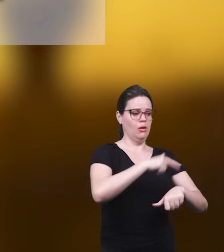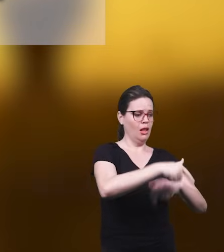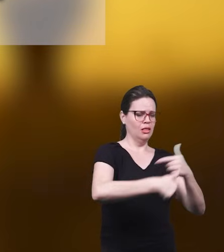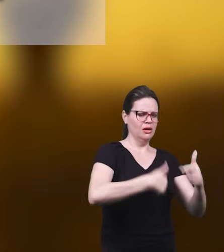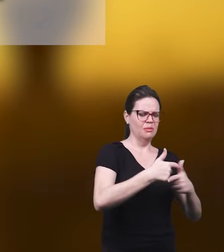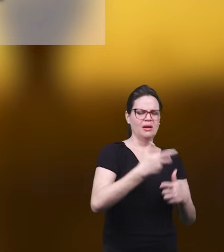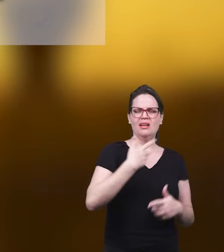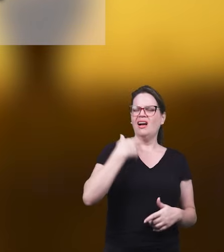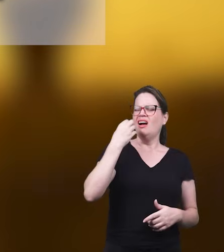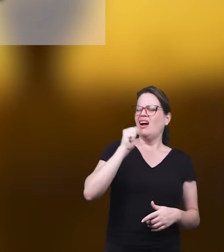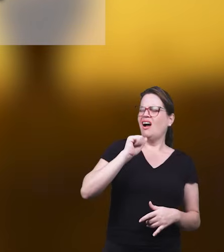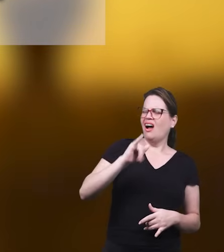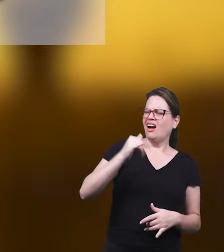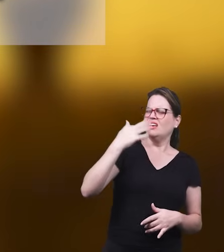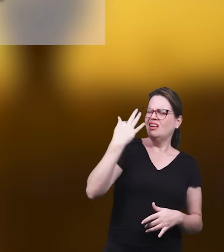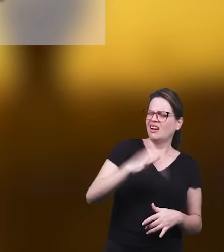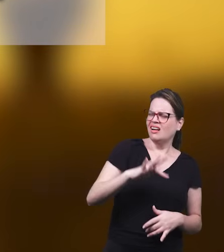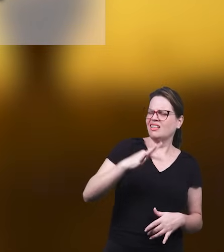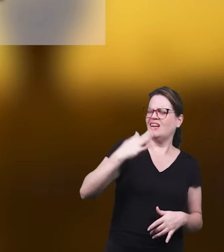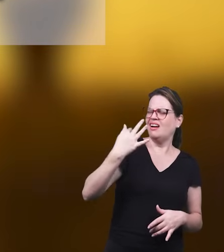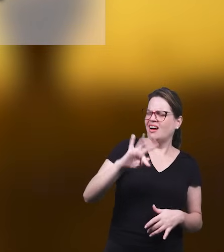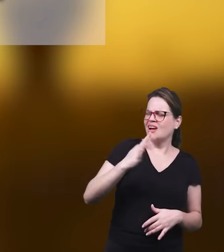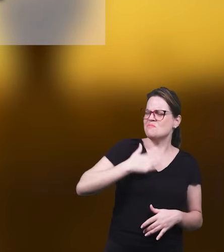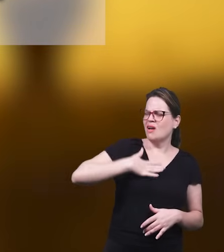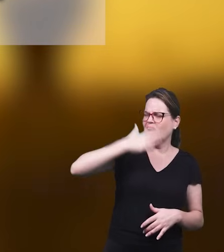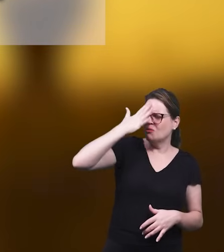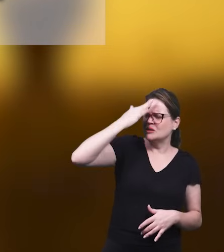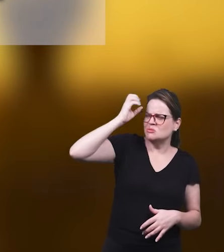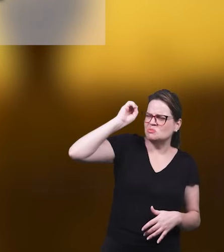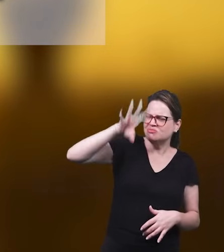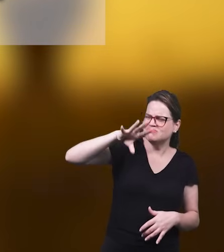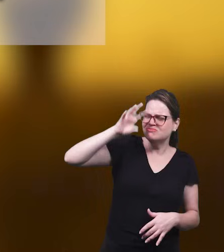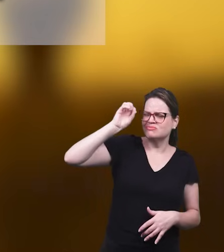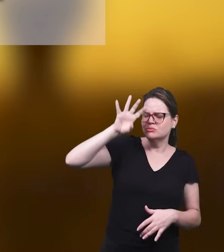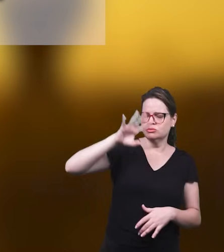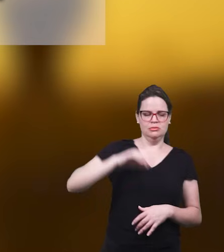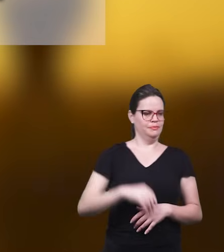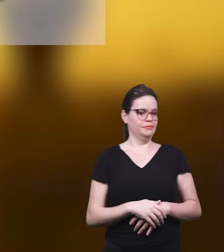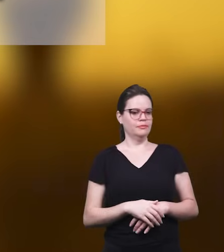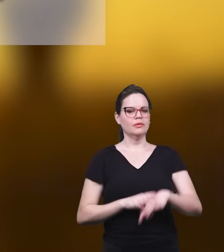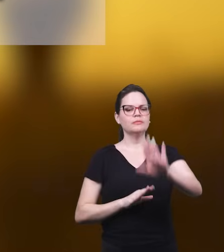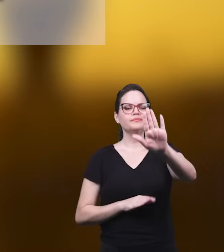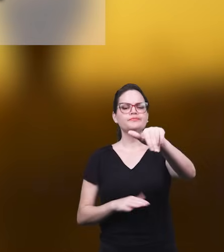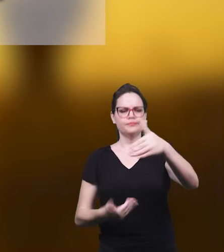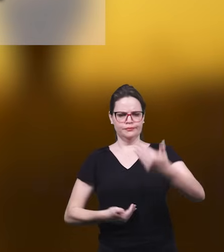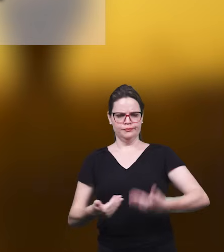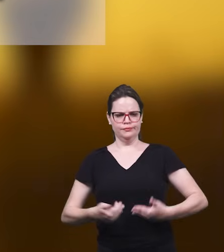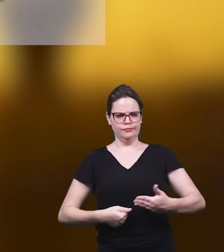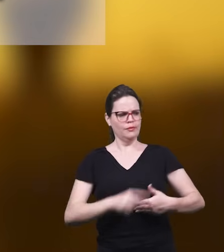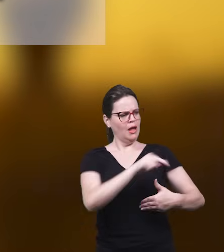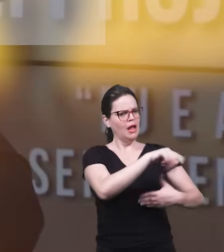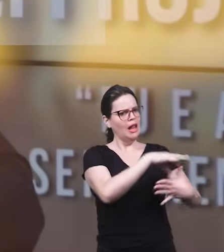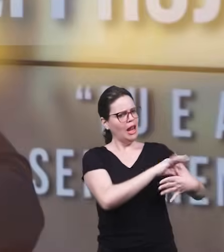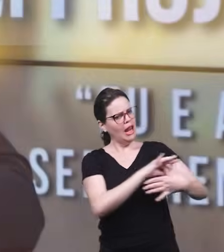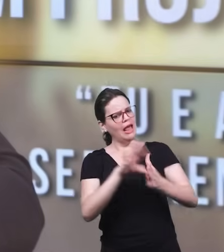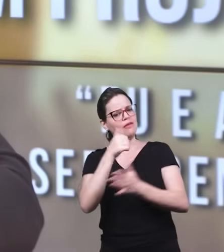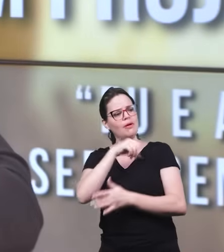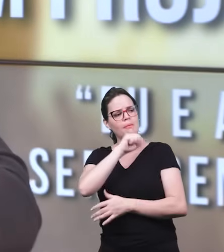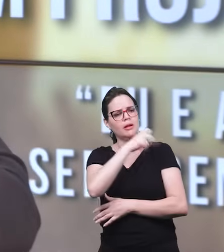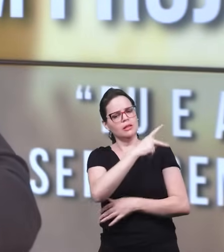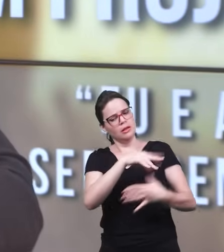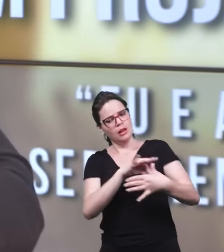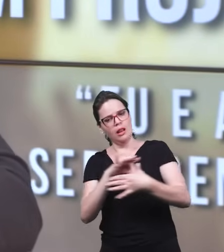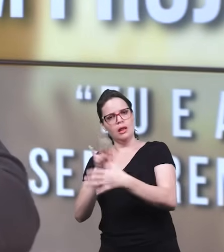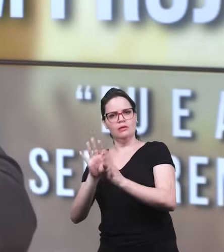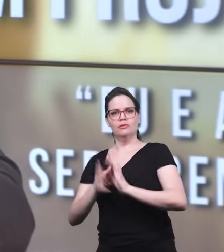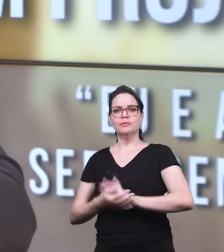a minha cabeça! Ai, a minha cabeça! Então disse ao moço: leva-o à sua mãe.